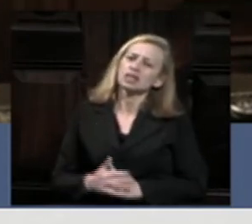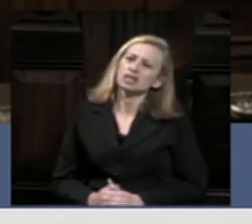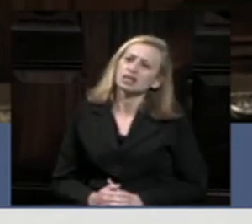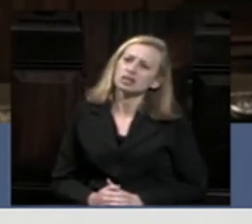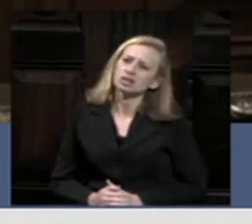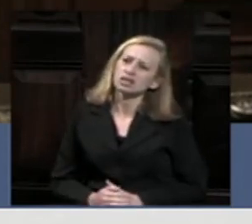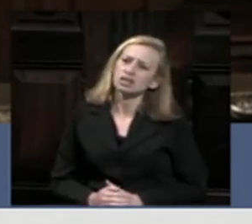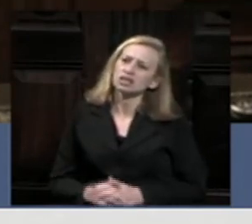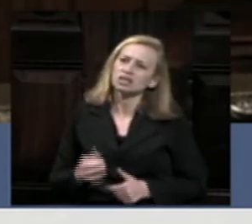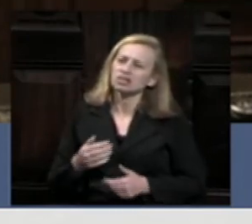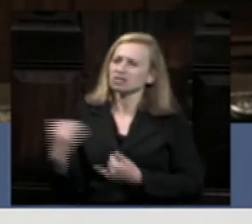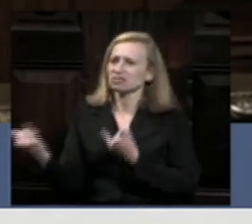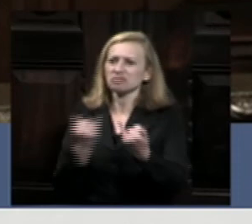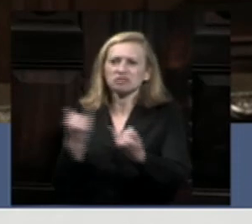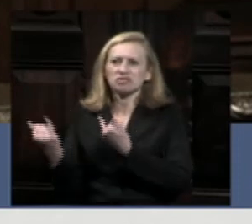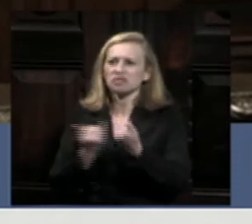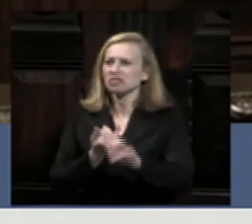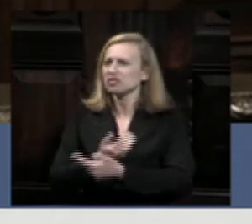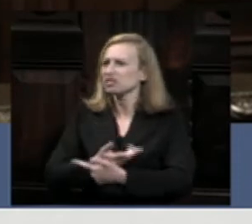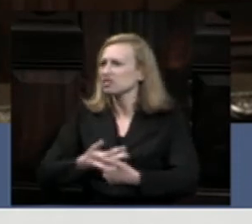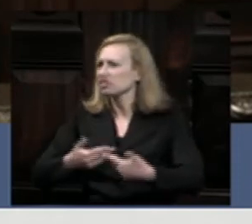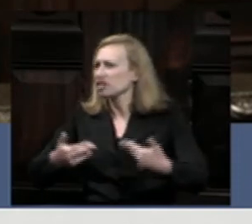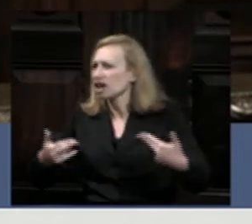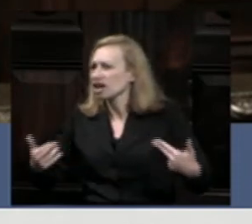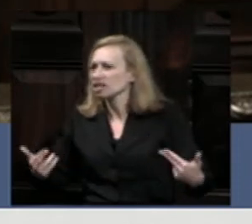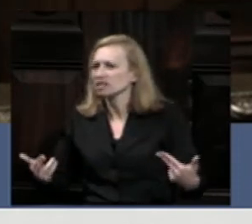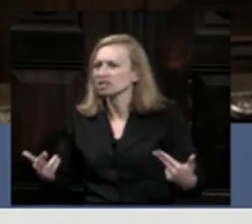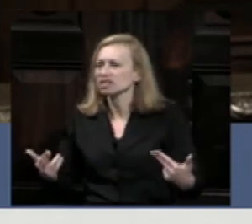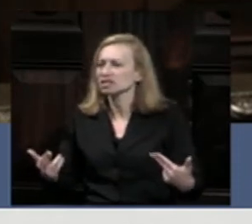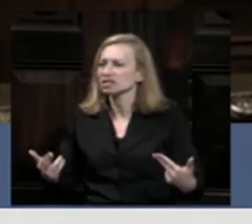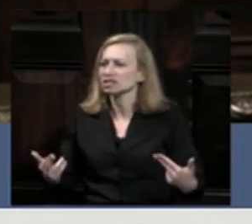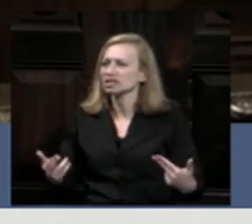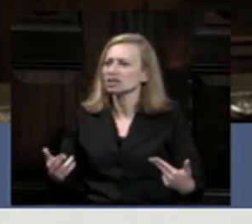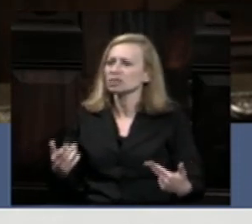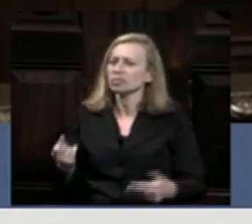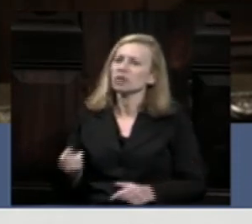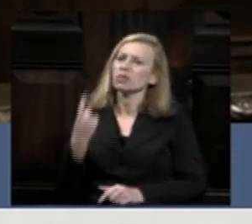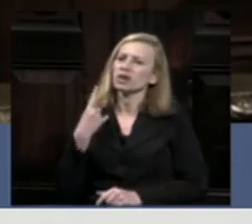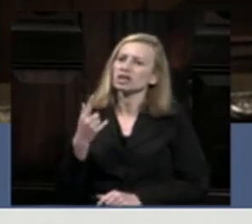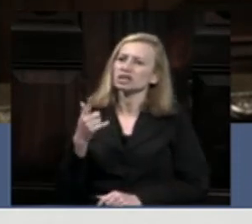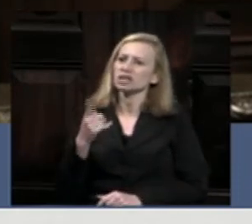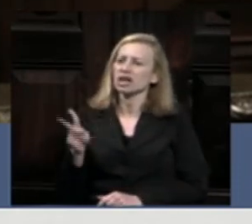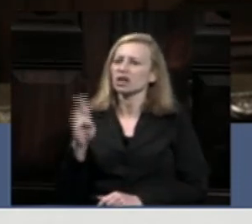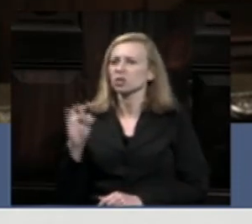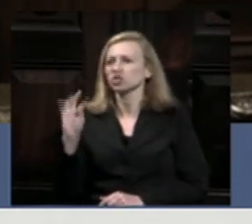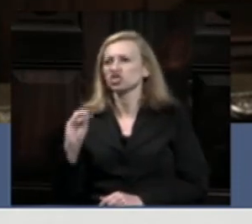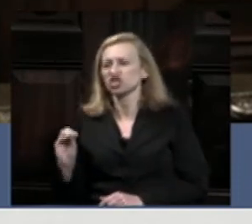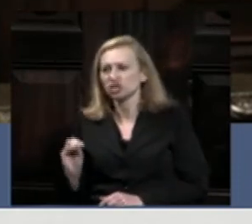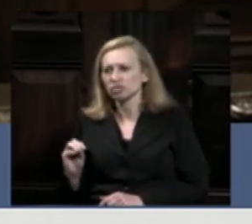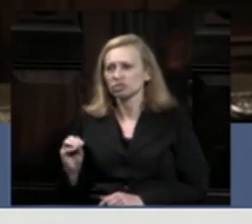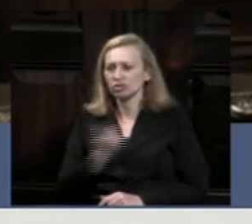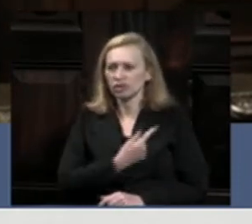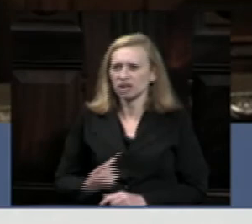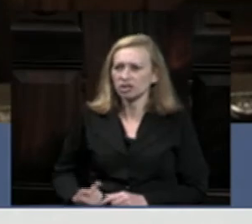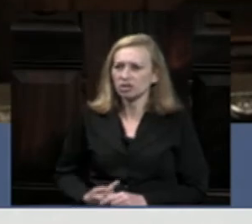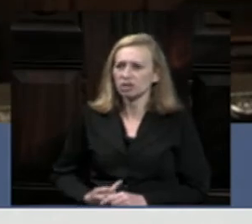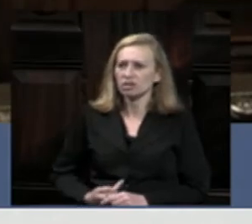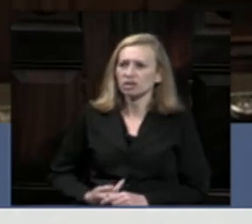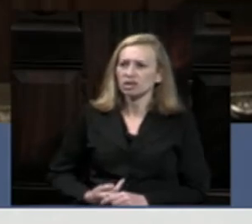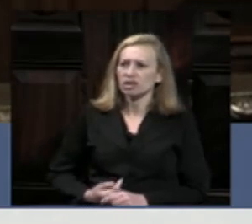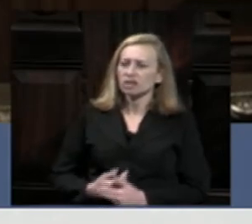as denúncias feitas pelo ex-governador Garotinho, muitas dessas não têm